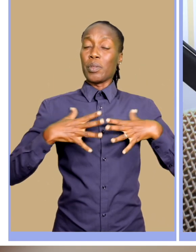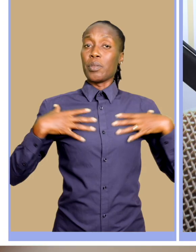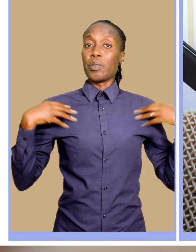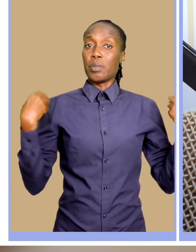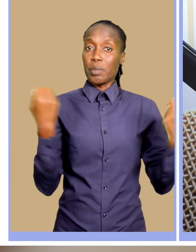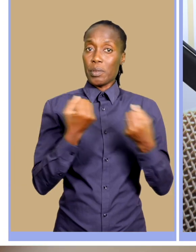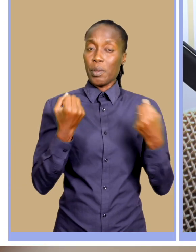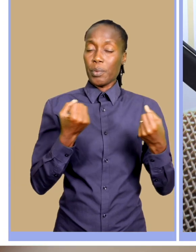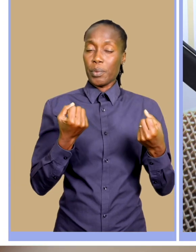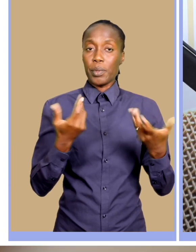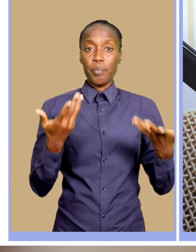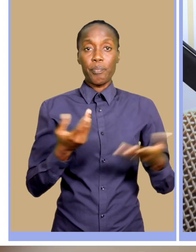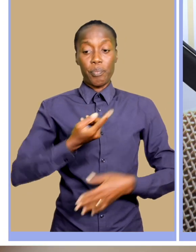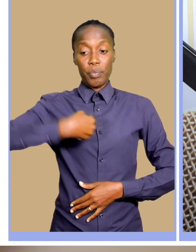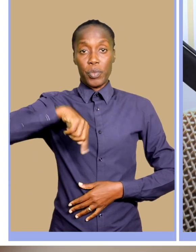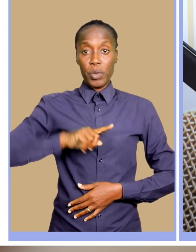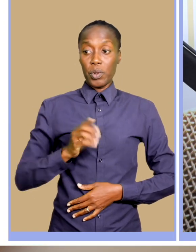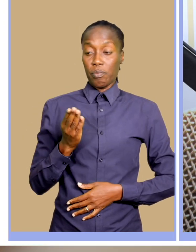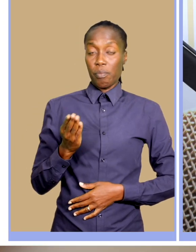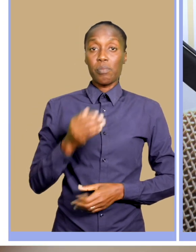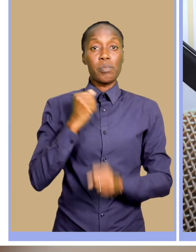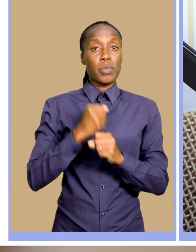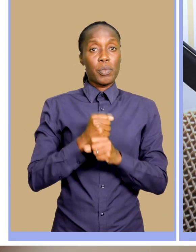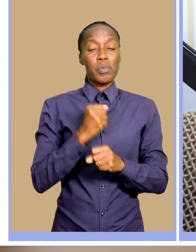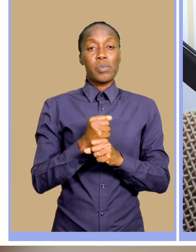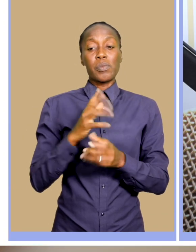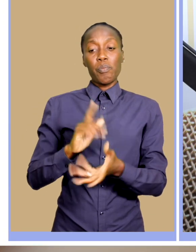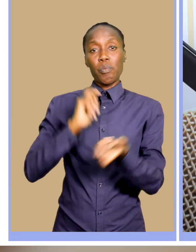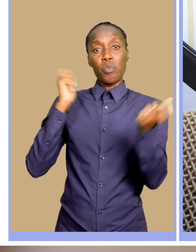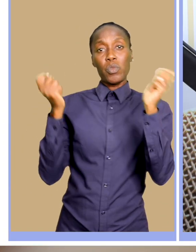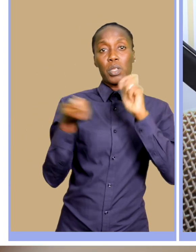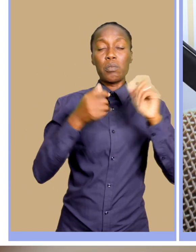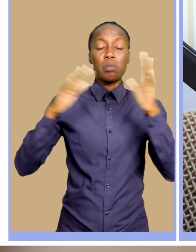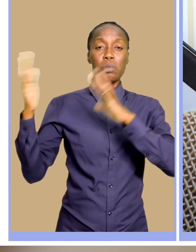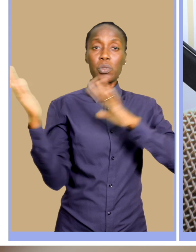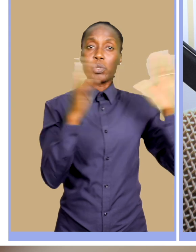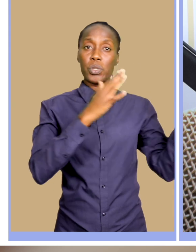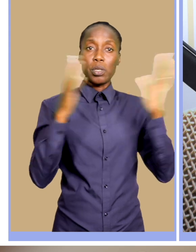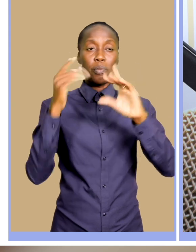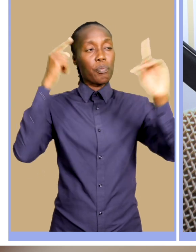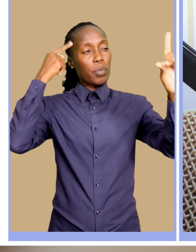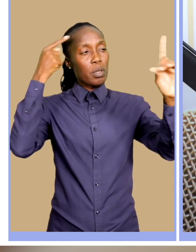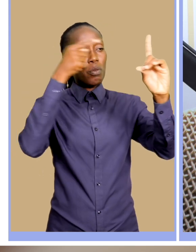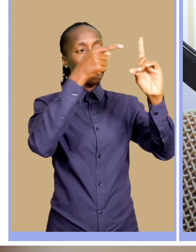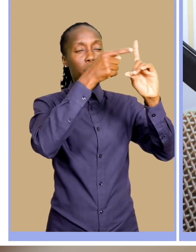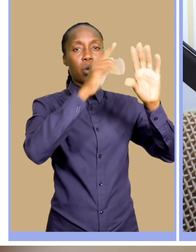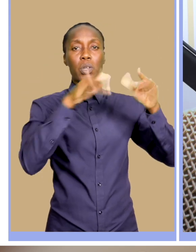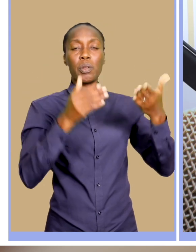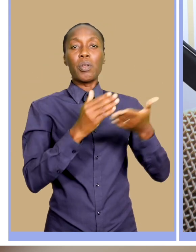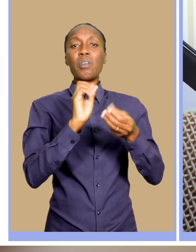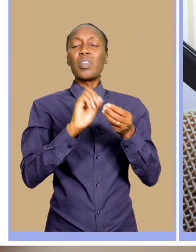tanto tempo. O nosso foco sempre foi a saúde ambiental, mas desde 2016 que